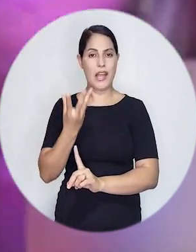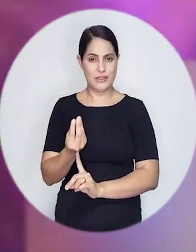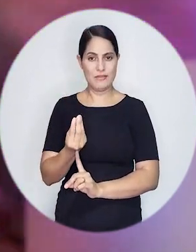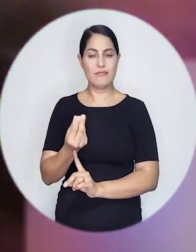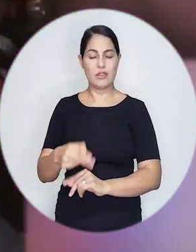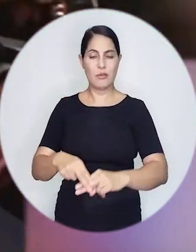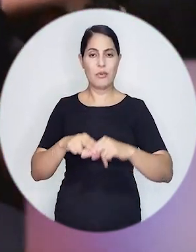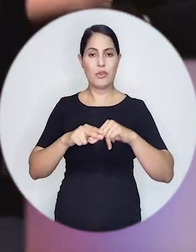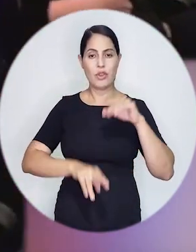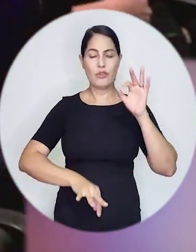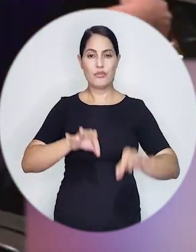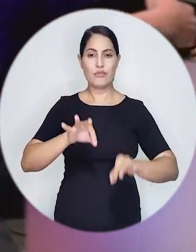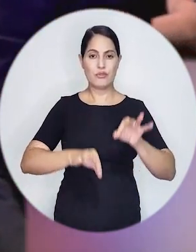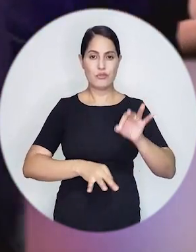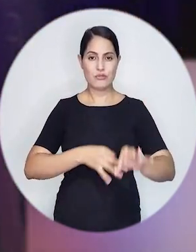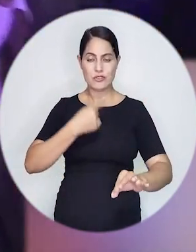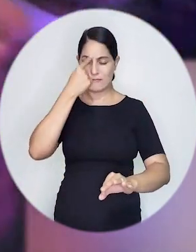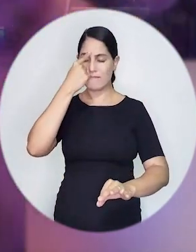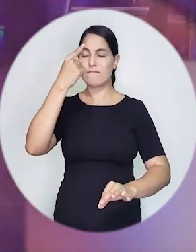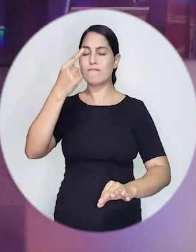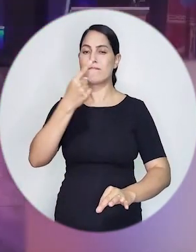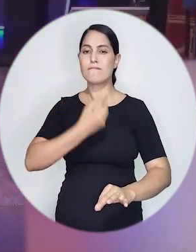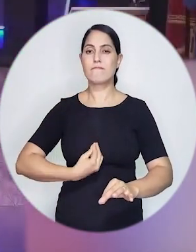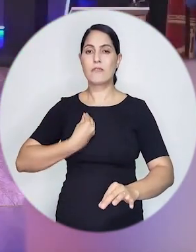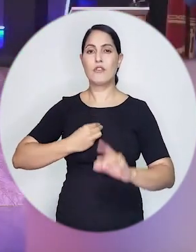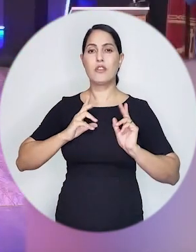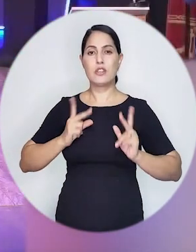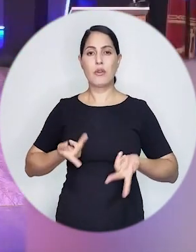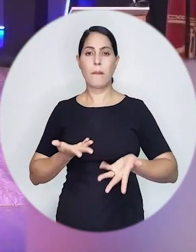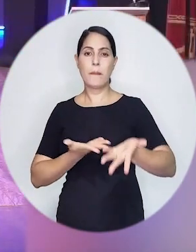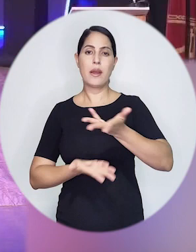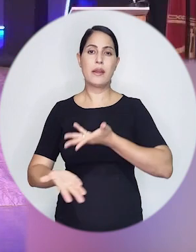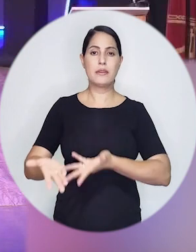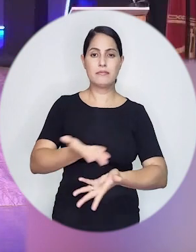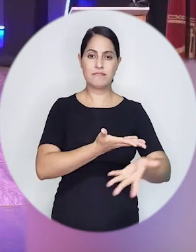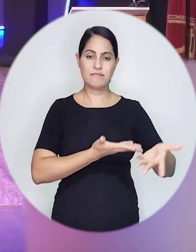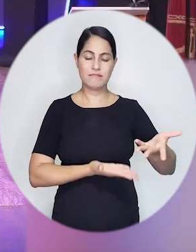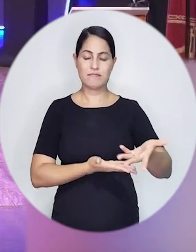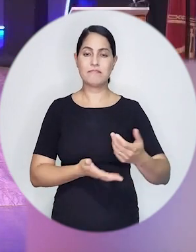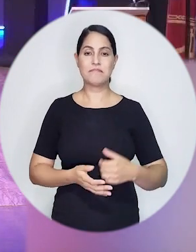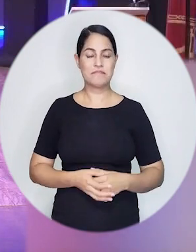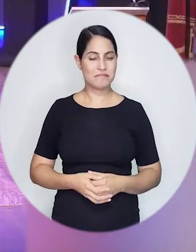Afinal, a arte da advocacia conscientiza e concretiza um ideal de